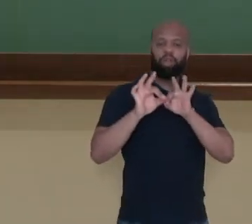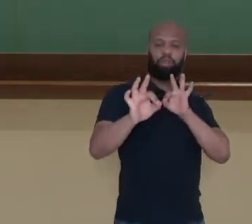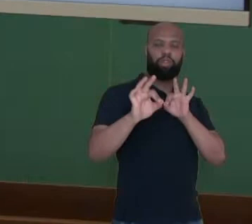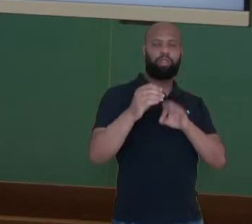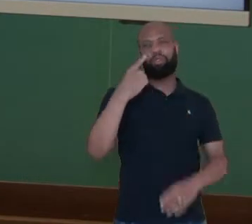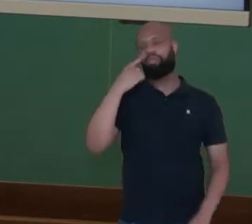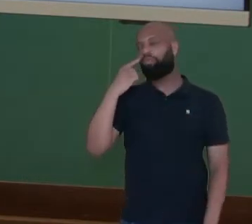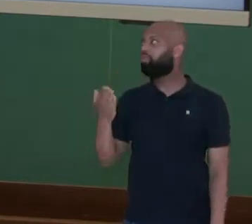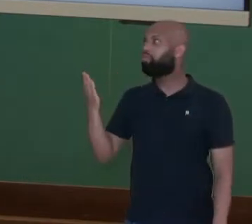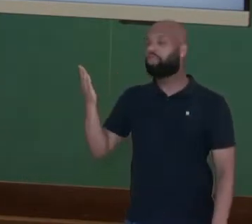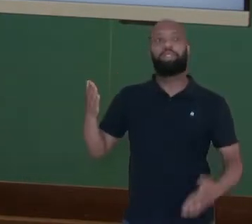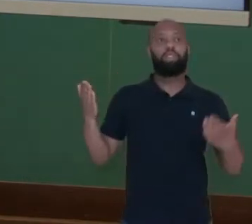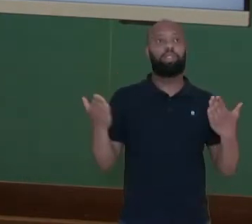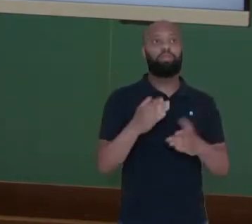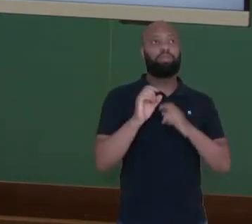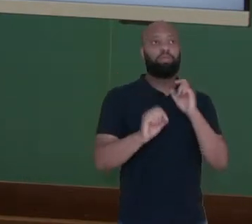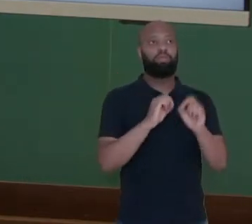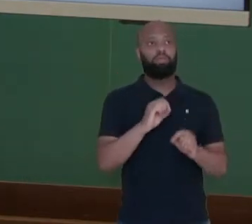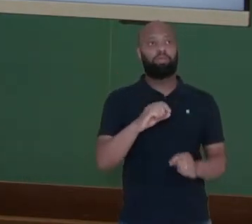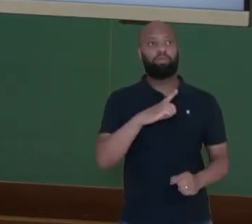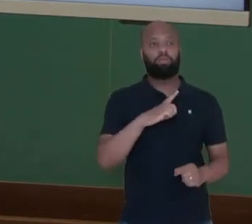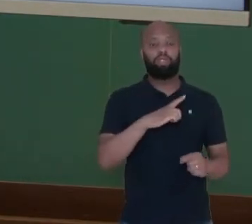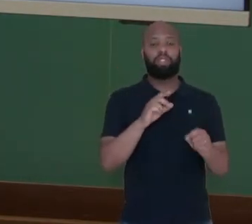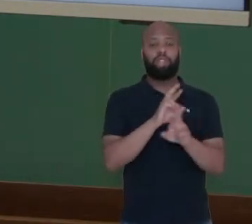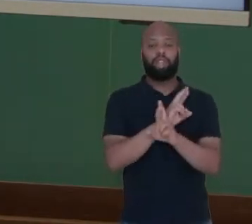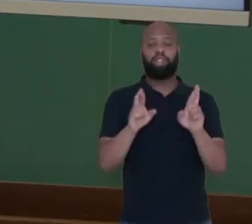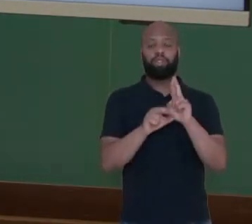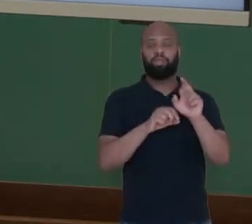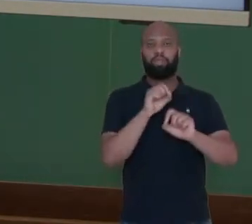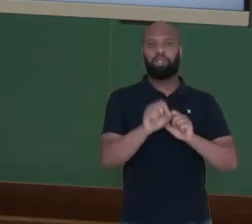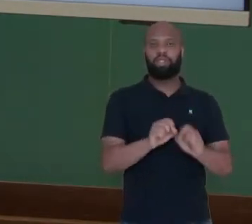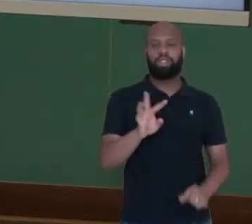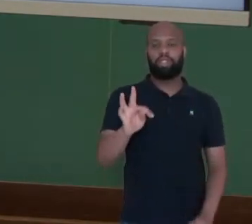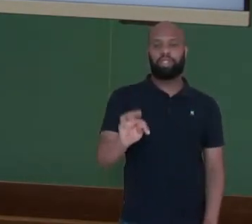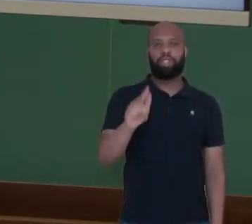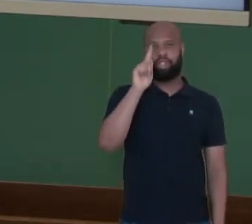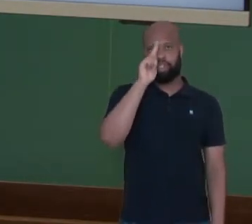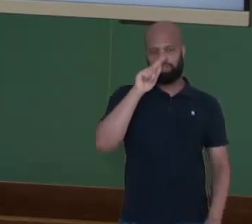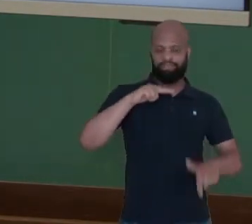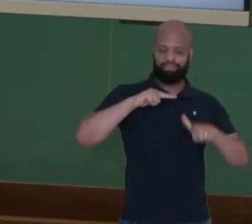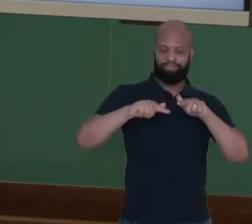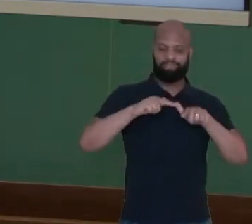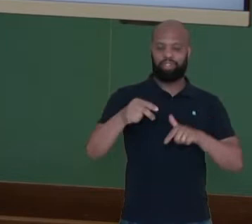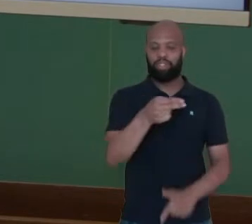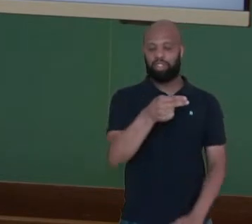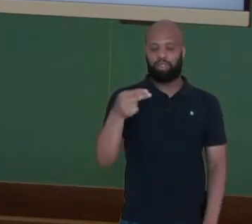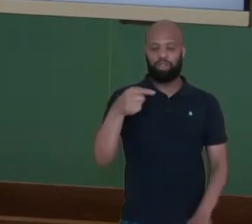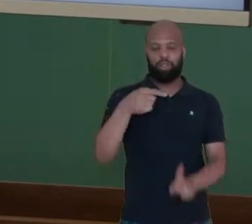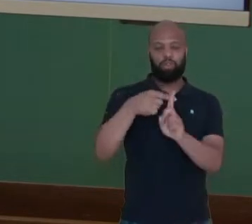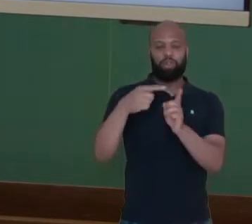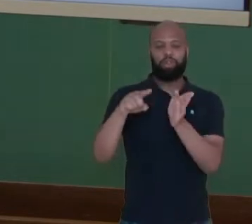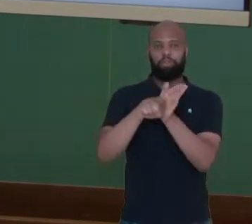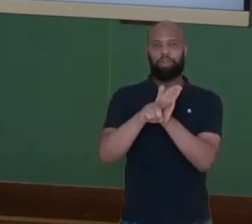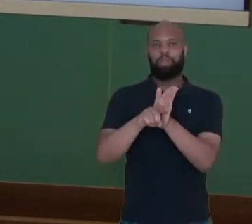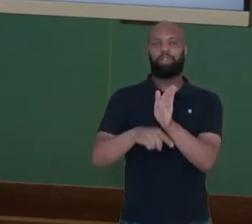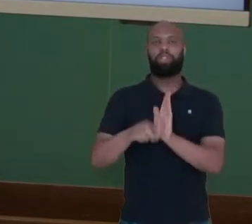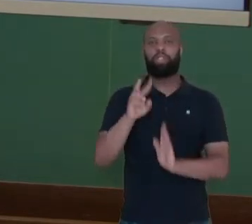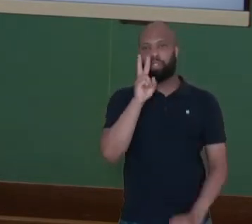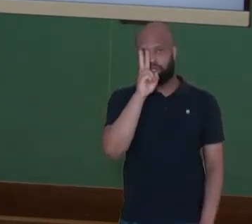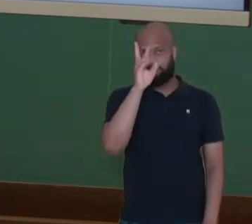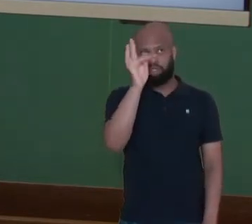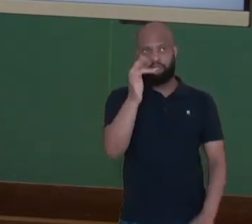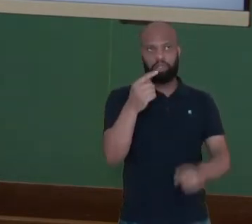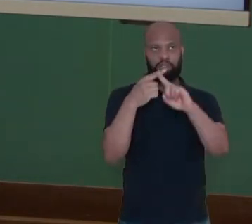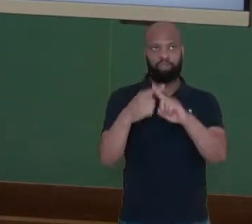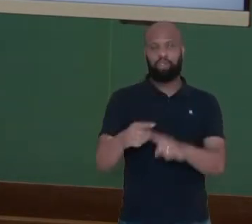Percebam que aqui você tem a seguinte relação, que trabalho, o tal, é igual mais ou menos F vezes D. Por que